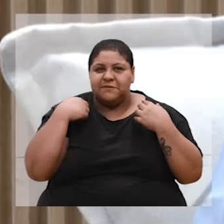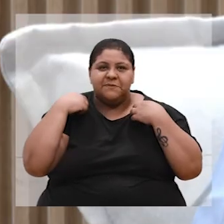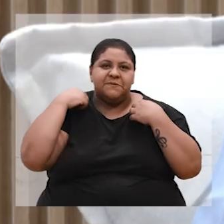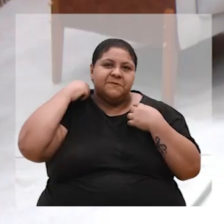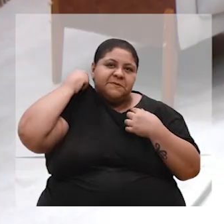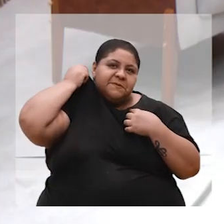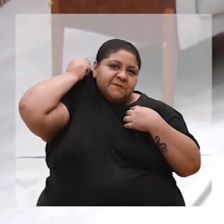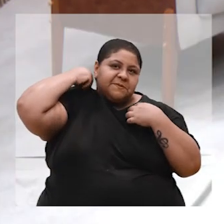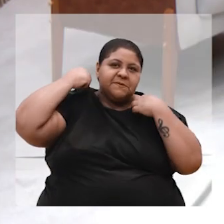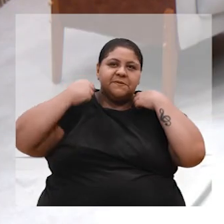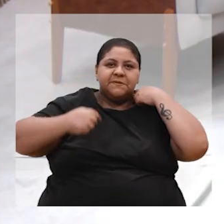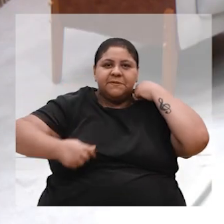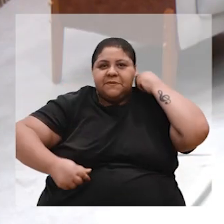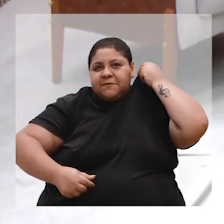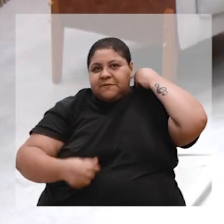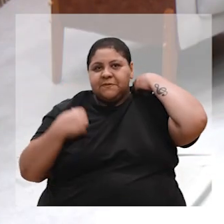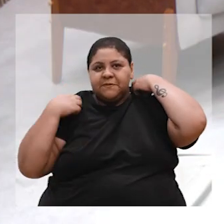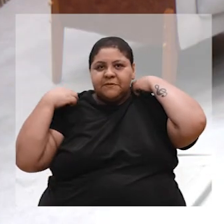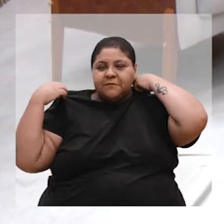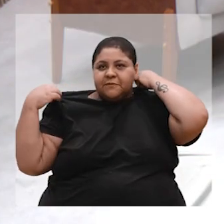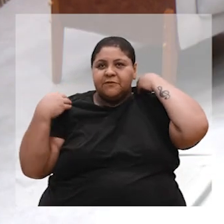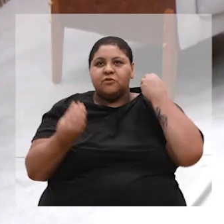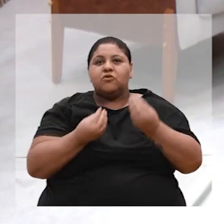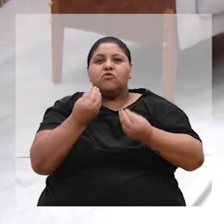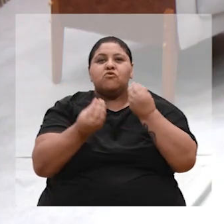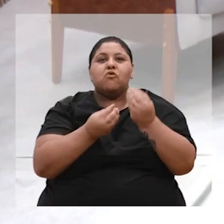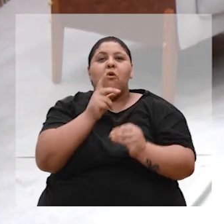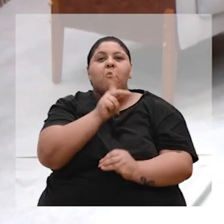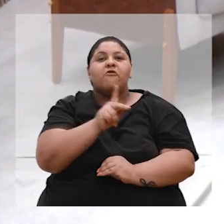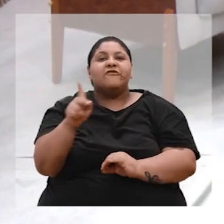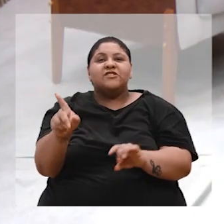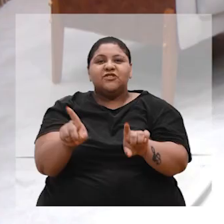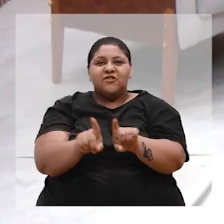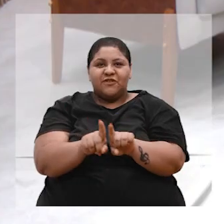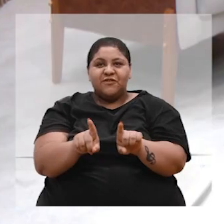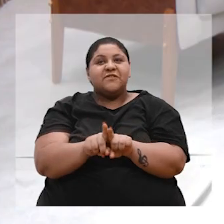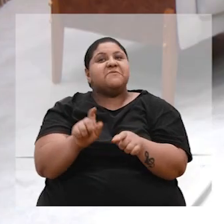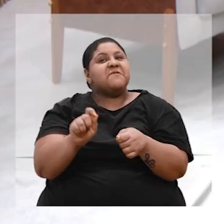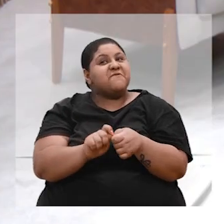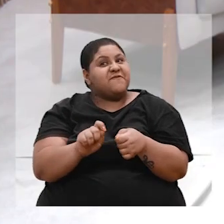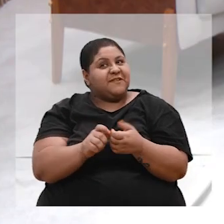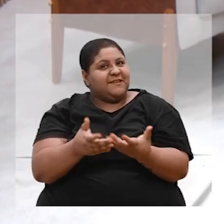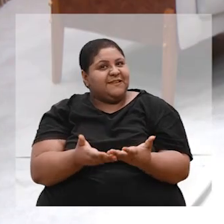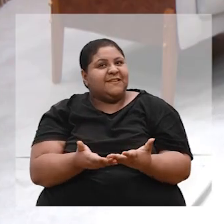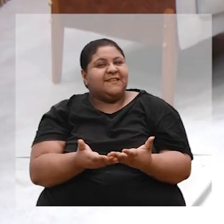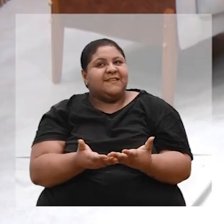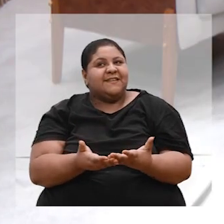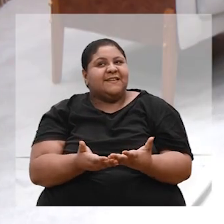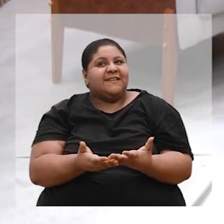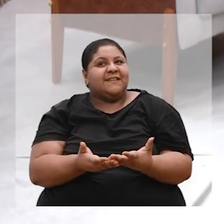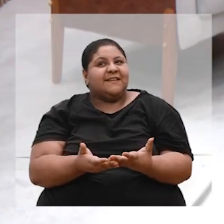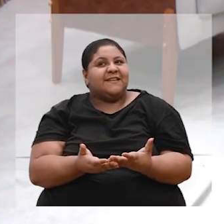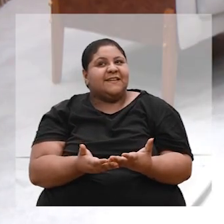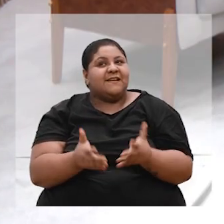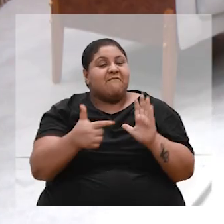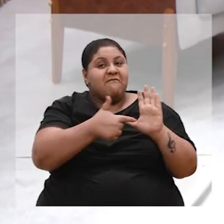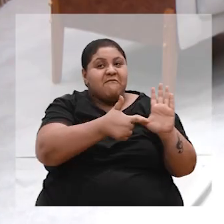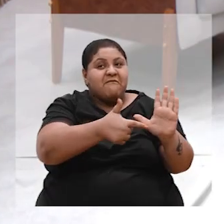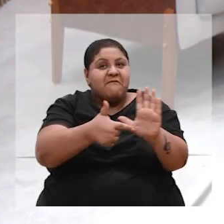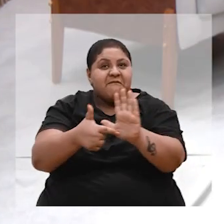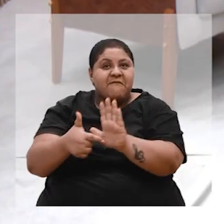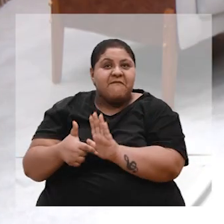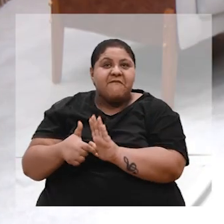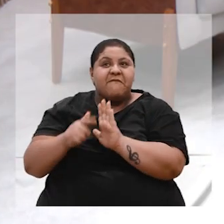básico. Né? O Irã, olha aí, ó, como é que se torna um professor também? Fazendo, ministrando suas